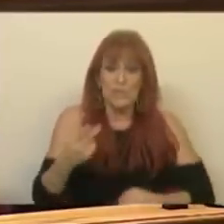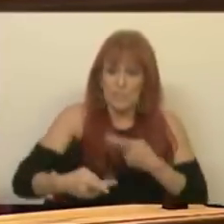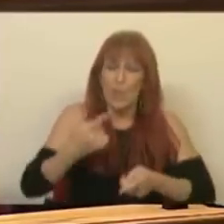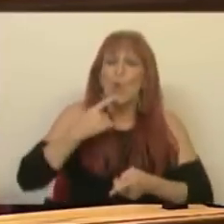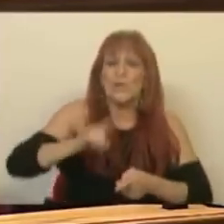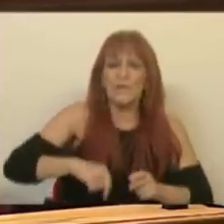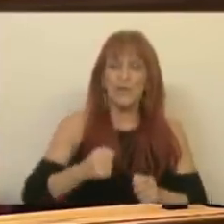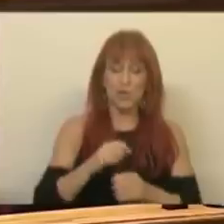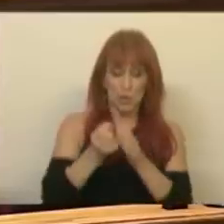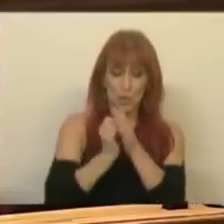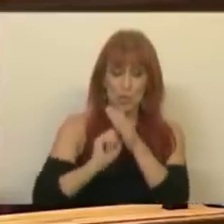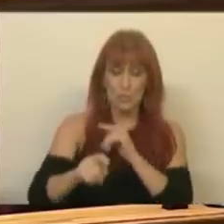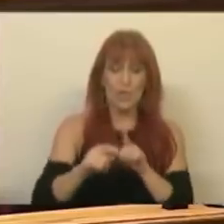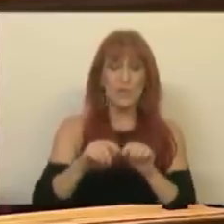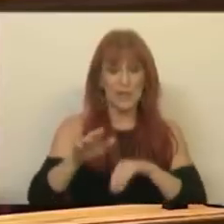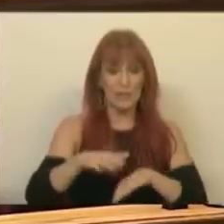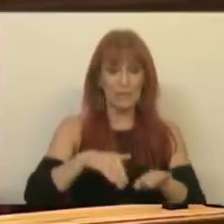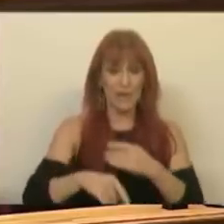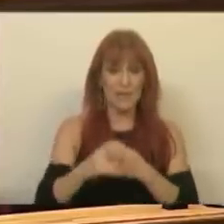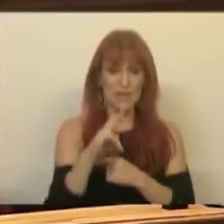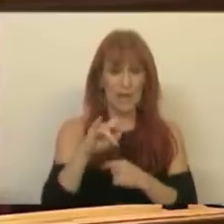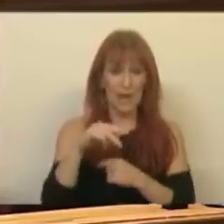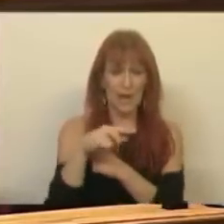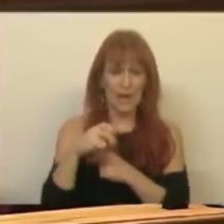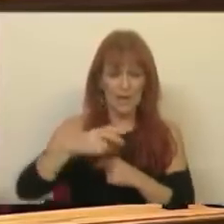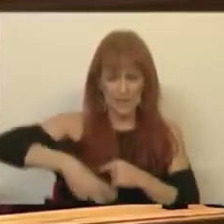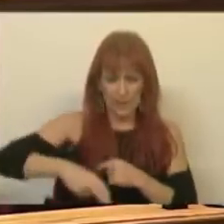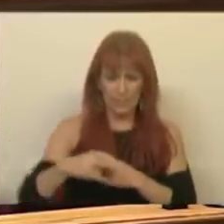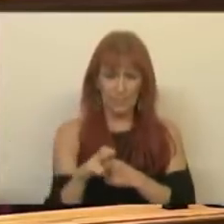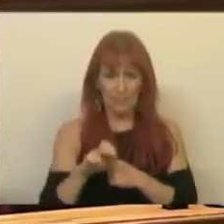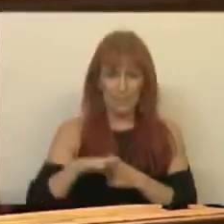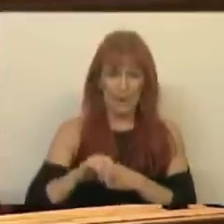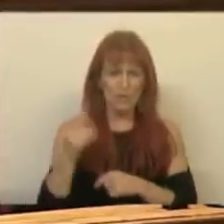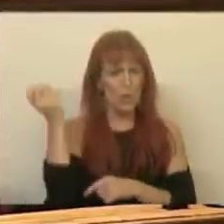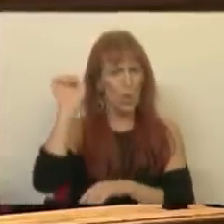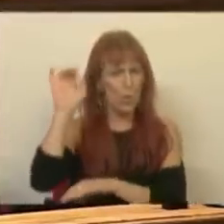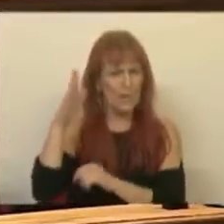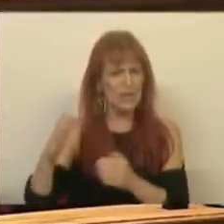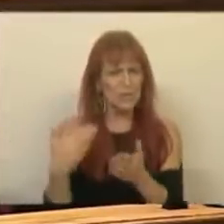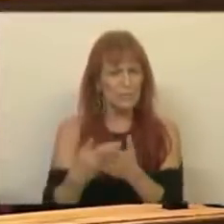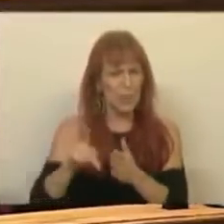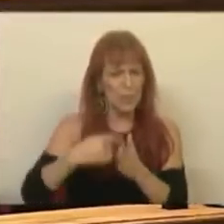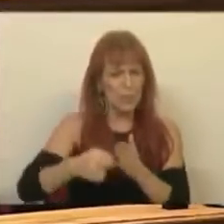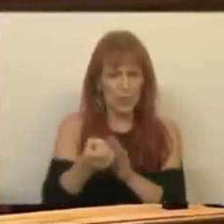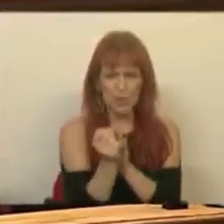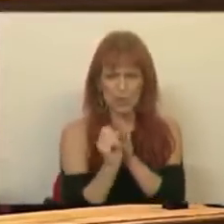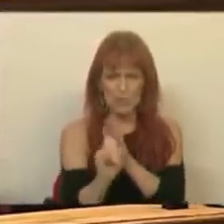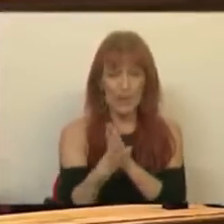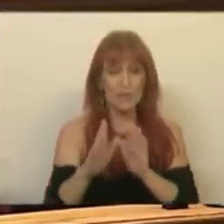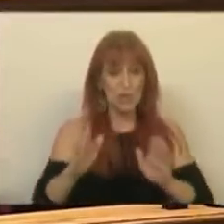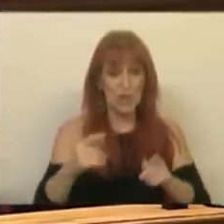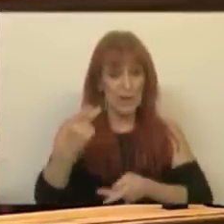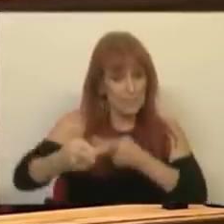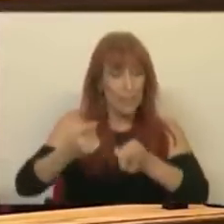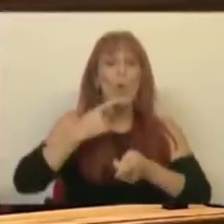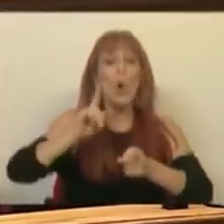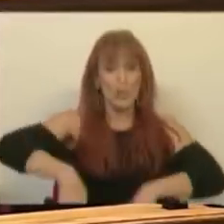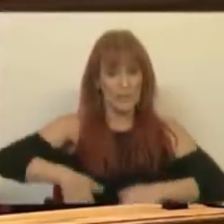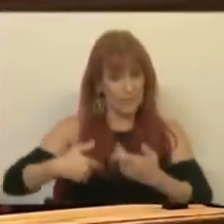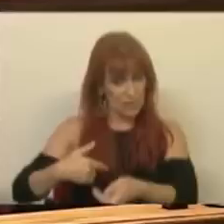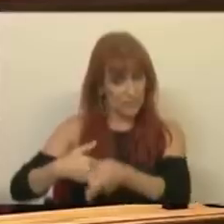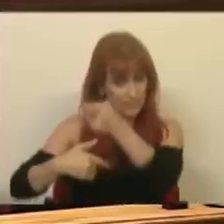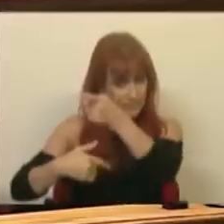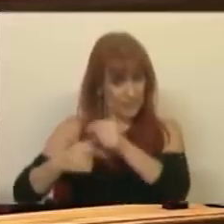reapreciação do despacho proferido no caso Rita Marques tendo em conta que o pano já tinha proposto a revogação do despacho e e que fosse reapresear também